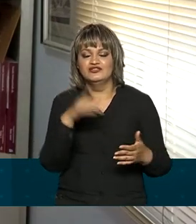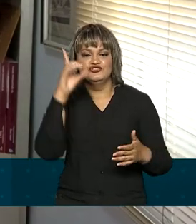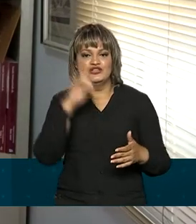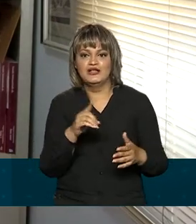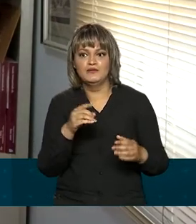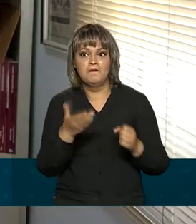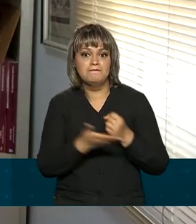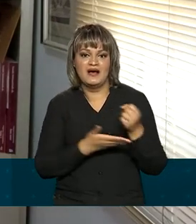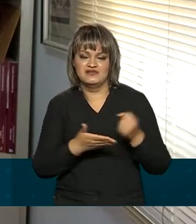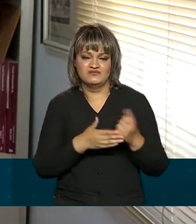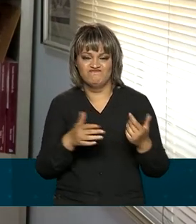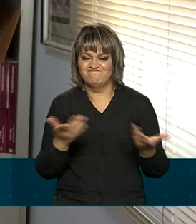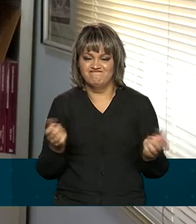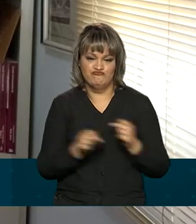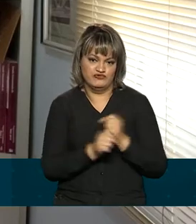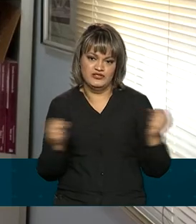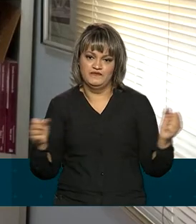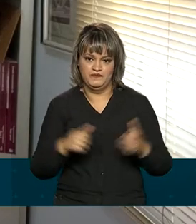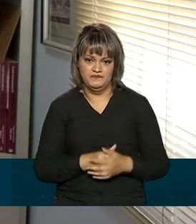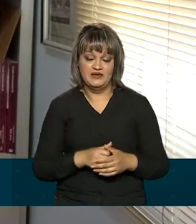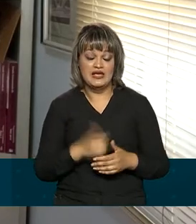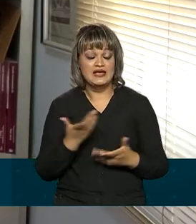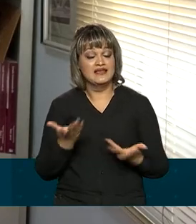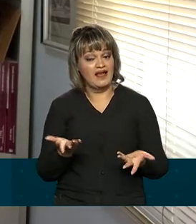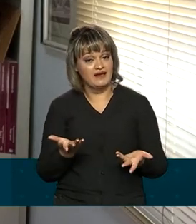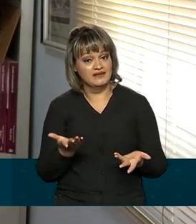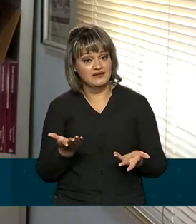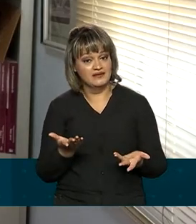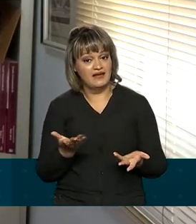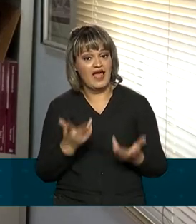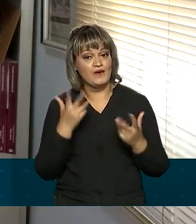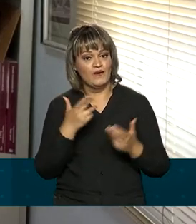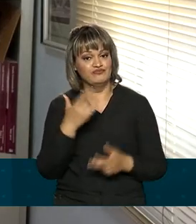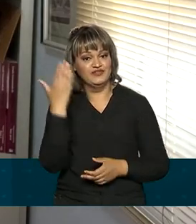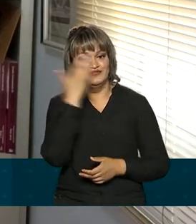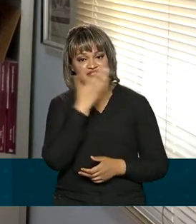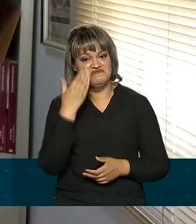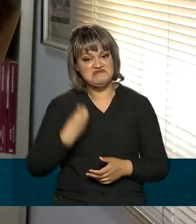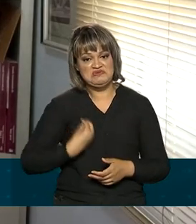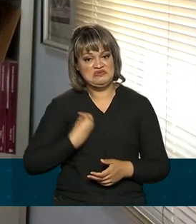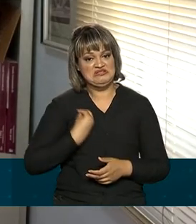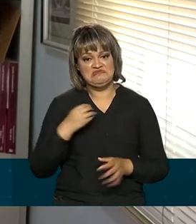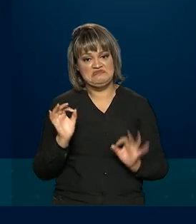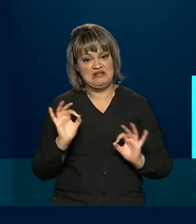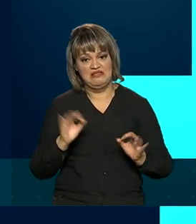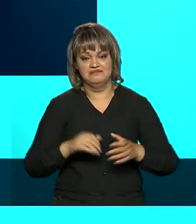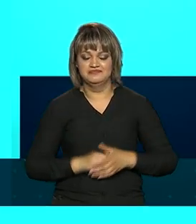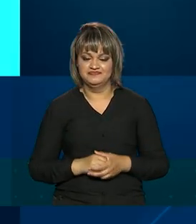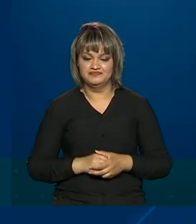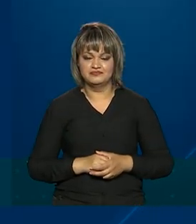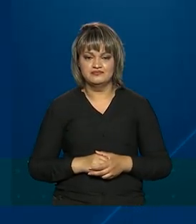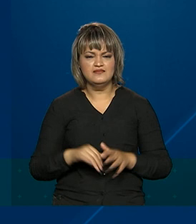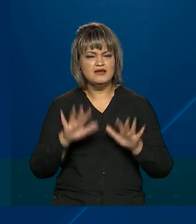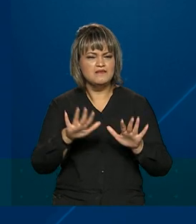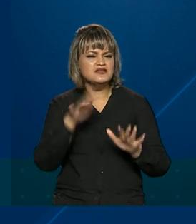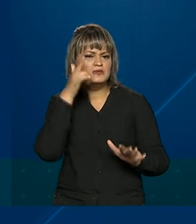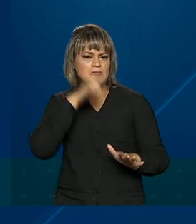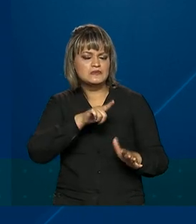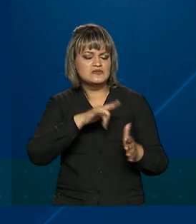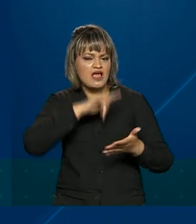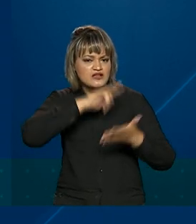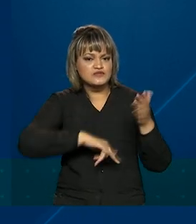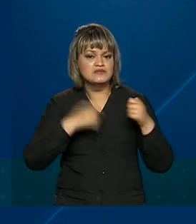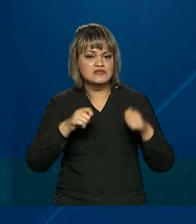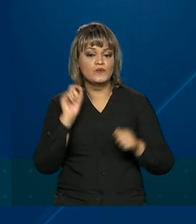direitos civis e sociais e, na prática, fica invisível para o Estado. Para fazer o registro,